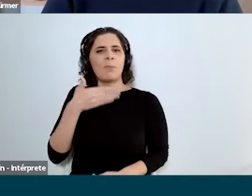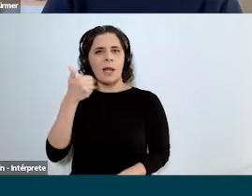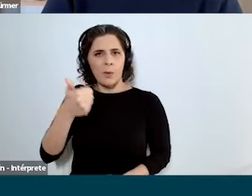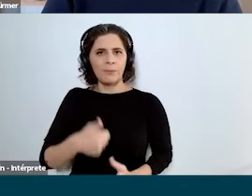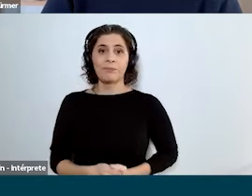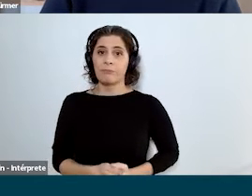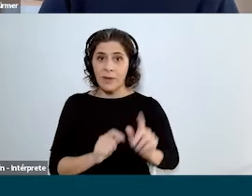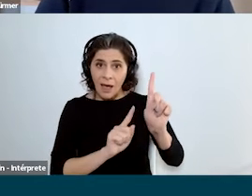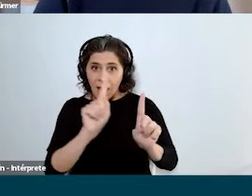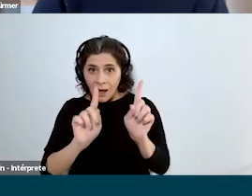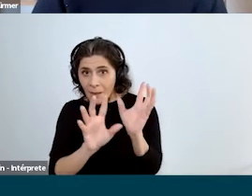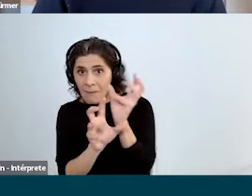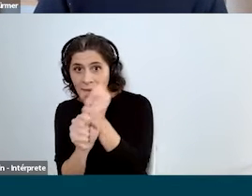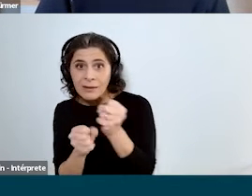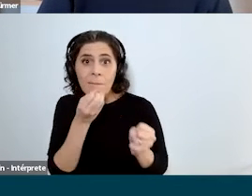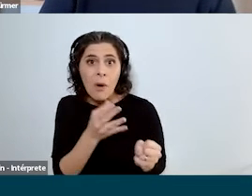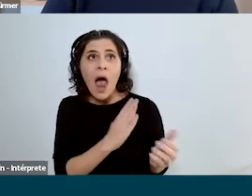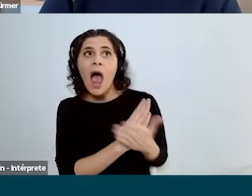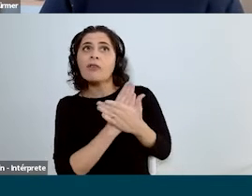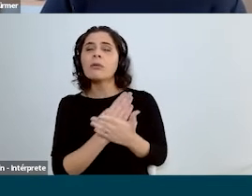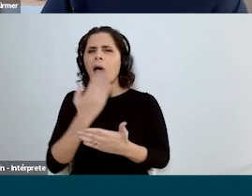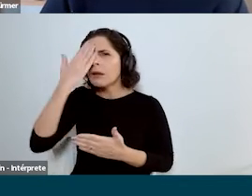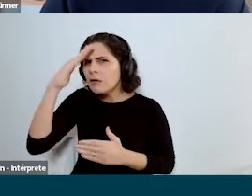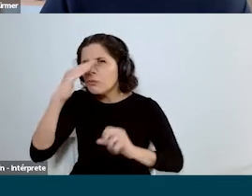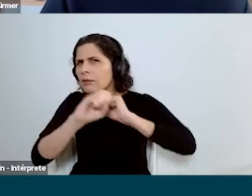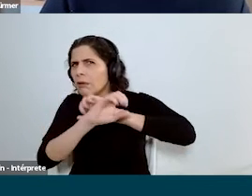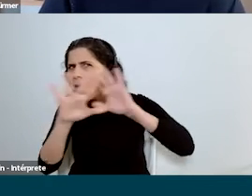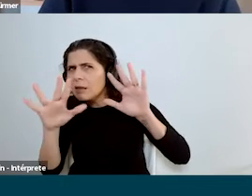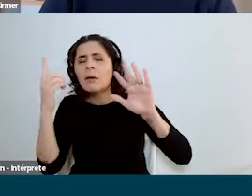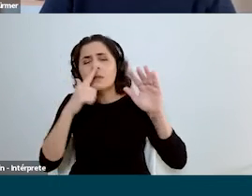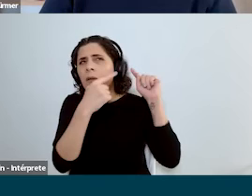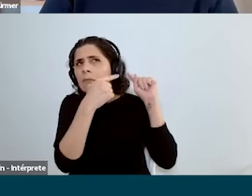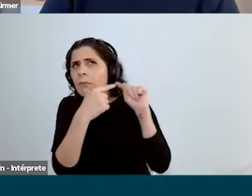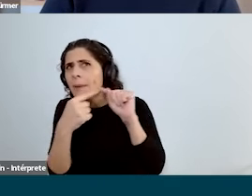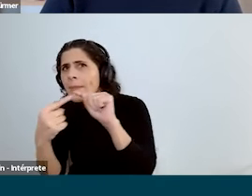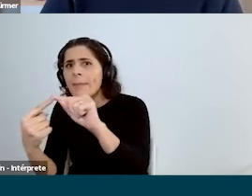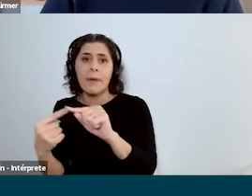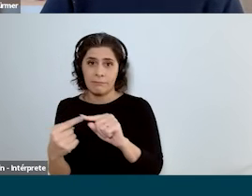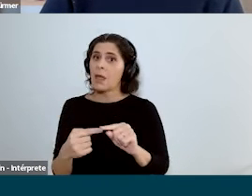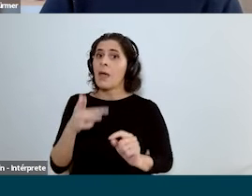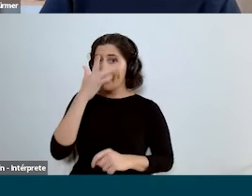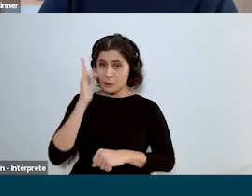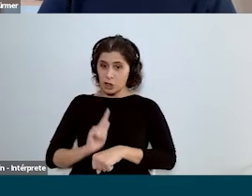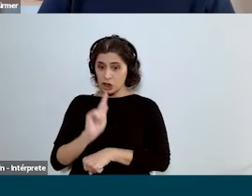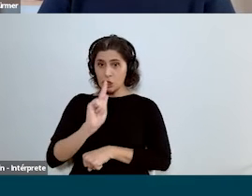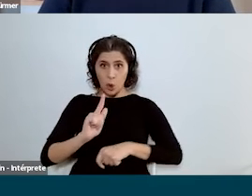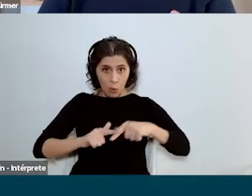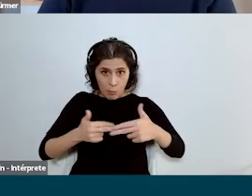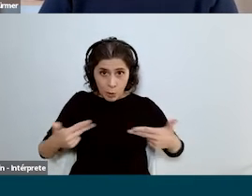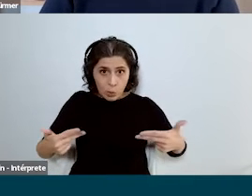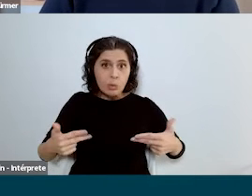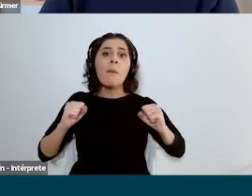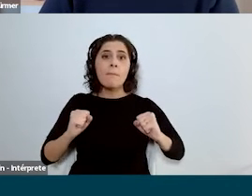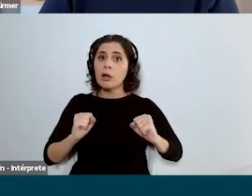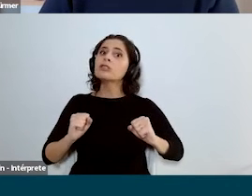efetiva. Boas métricas permitem entendimento, clareza e alinhamento. Isso é fundamental para uma pessoa gestora de produto e para todo o